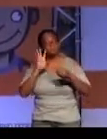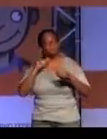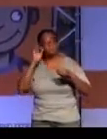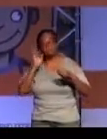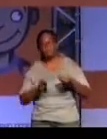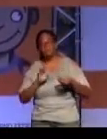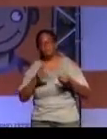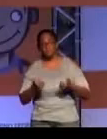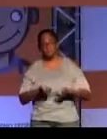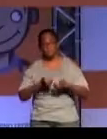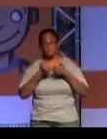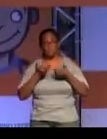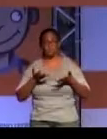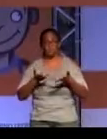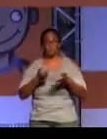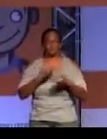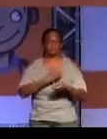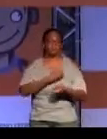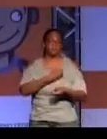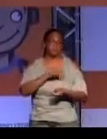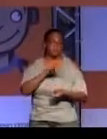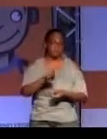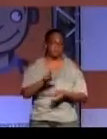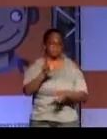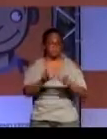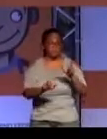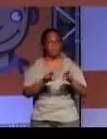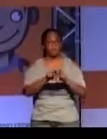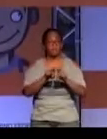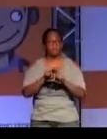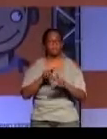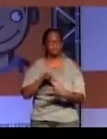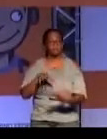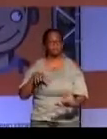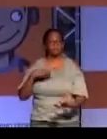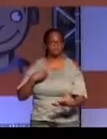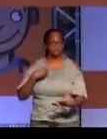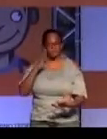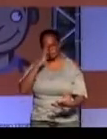melhoria da qualidade de vida e aumento da expectativa de vida do brasileiro.